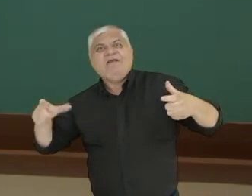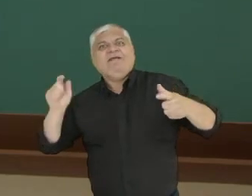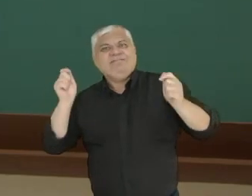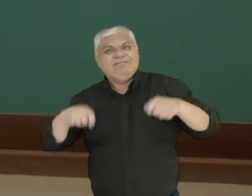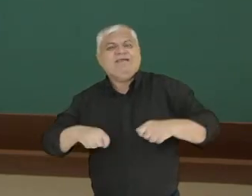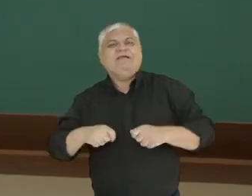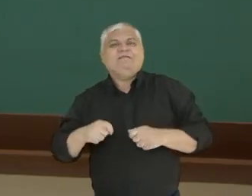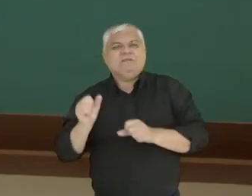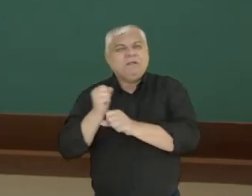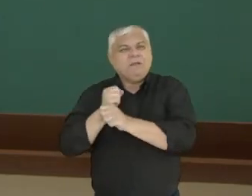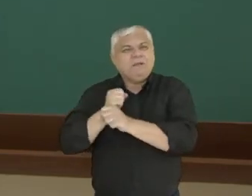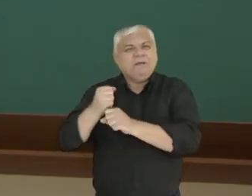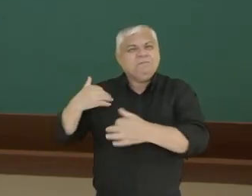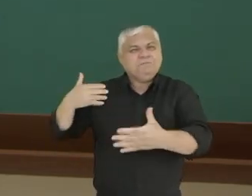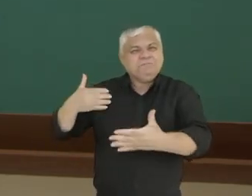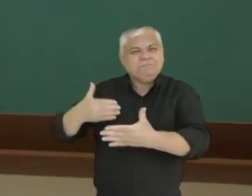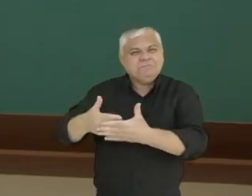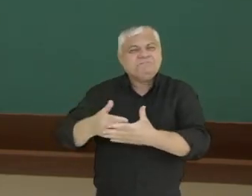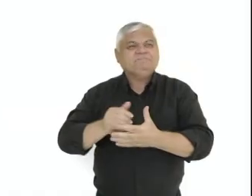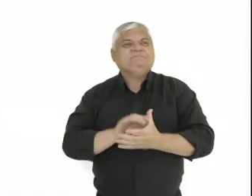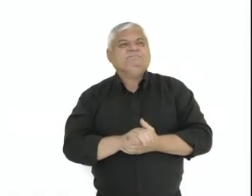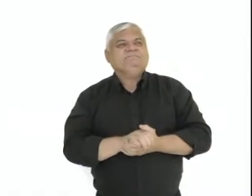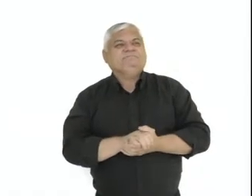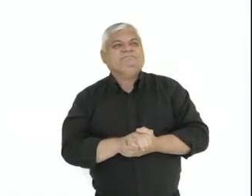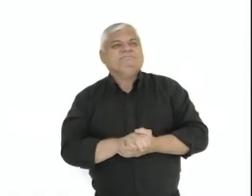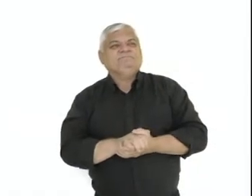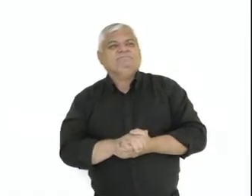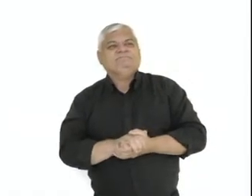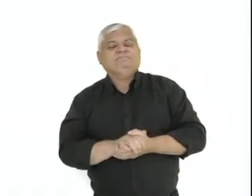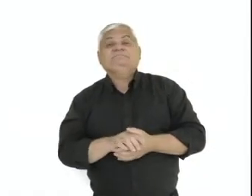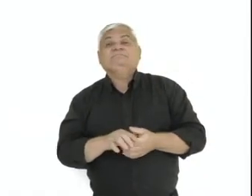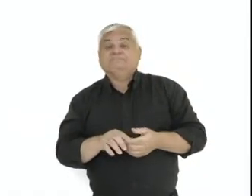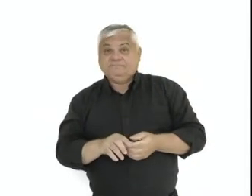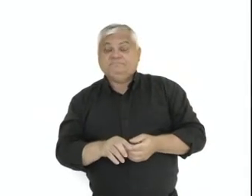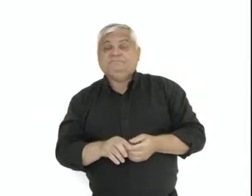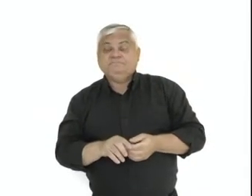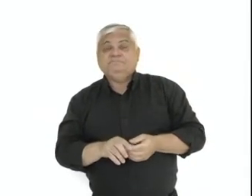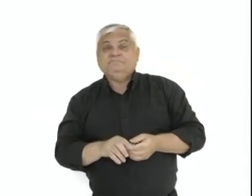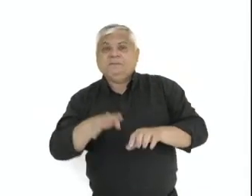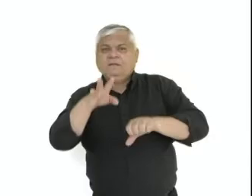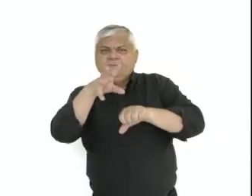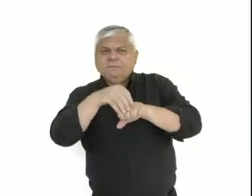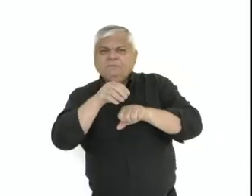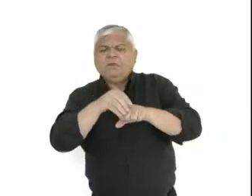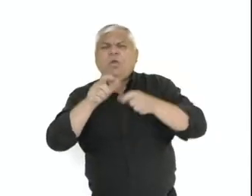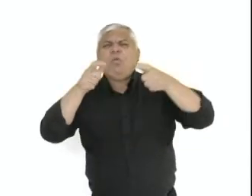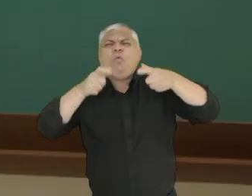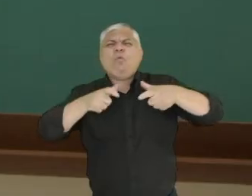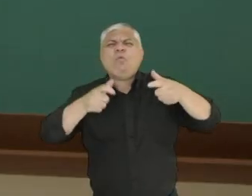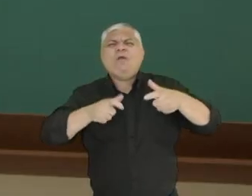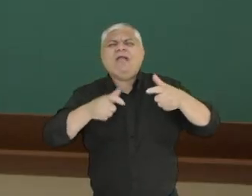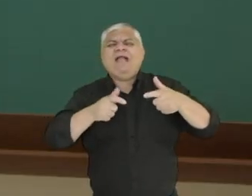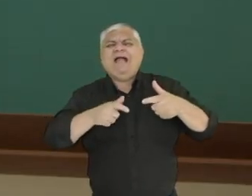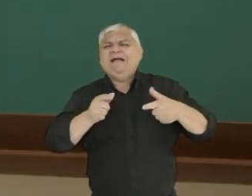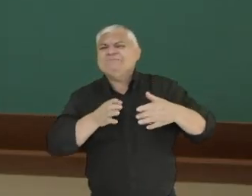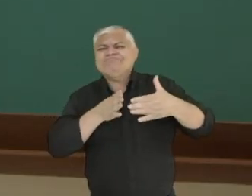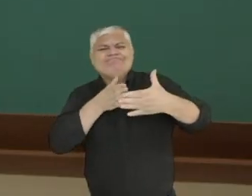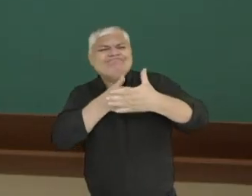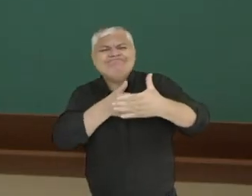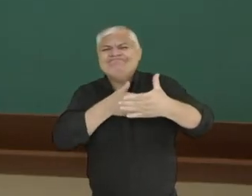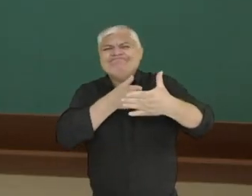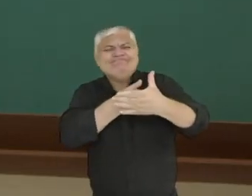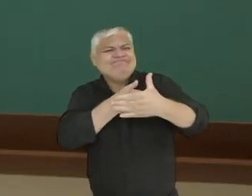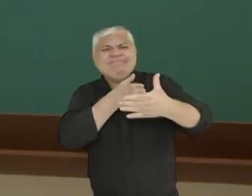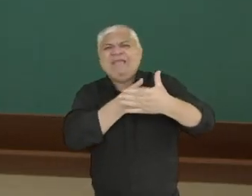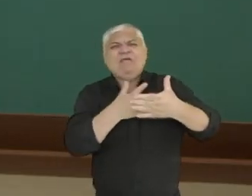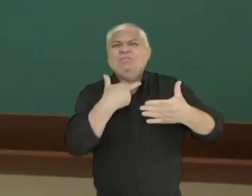um tempo pré-estabelecido. Seguindo, aquisição de informações em áreas de difícil acesso. Então, um lugar que é difícil de você chegar, por